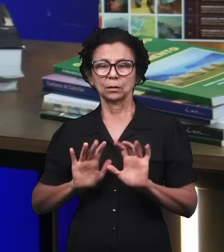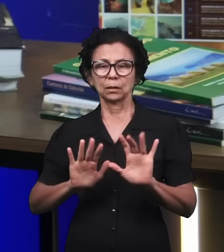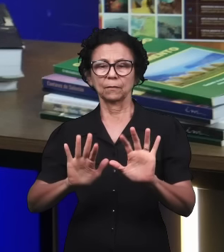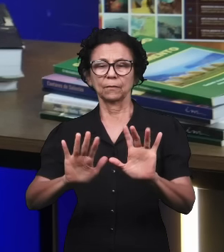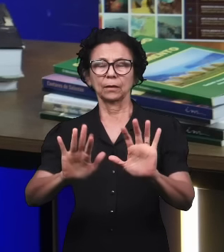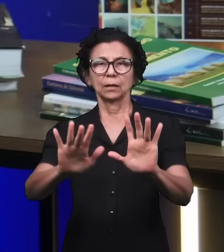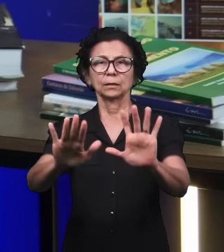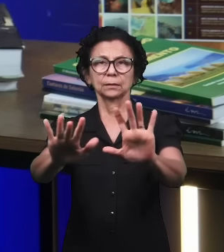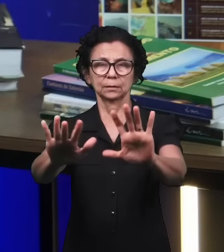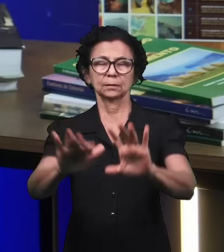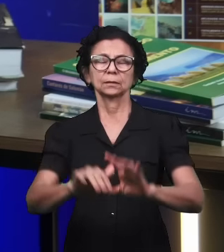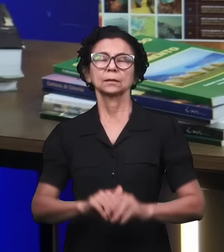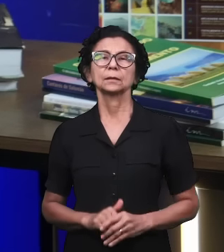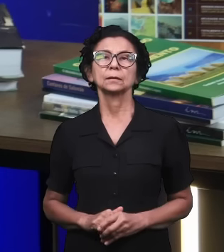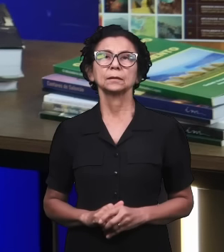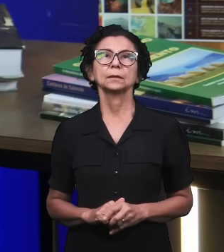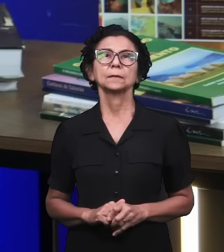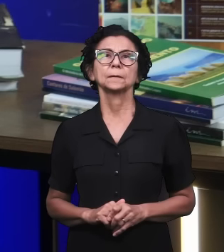no degelo lá